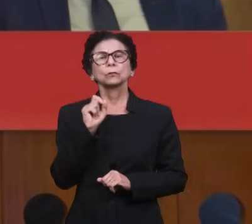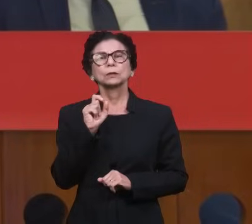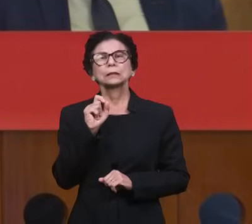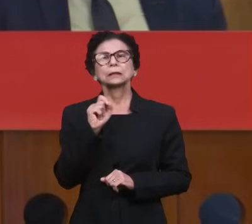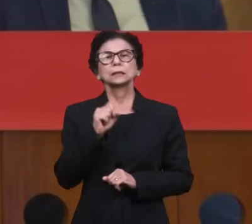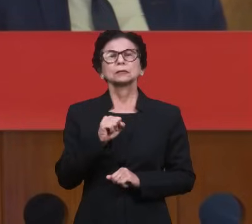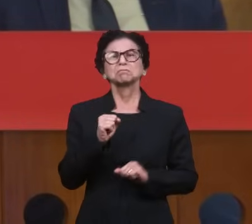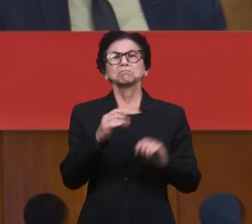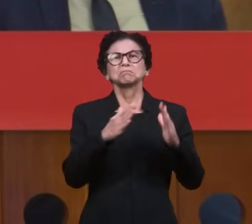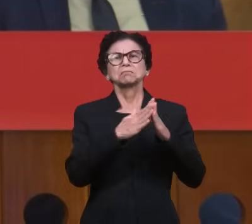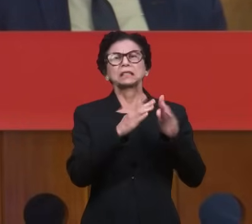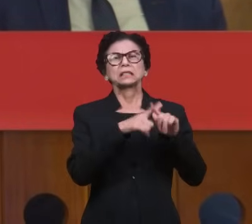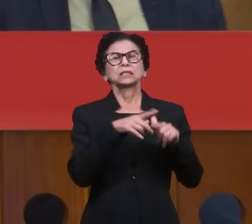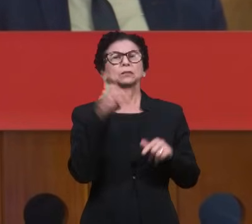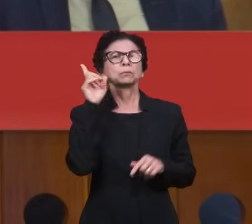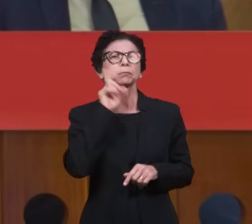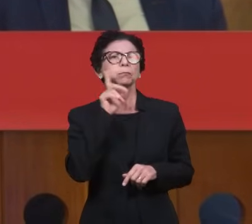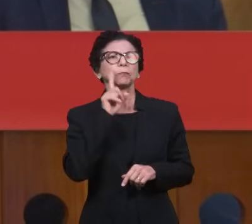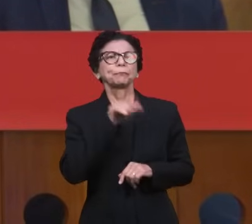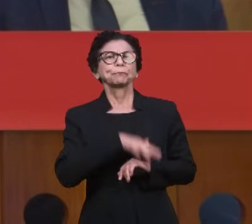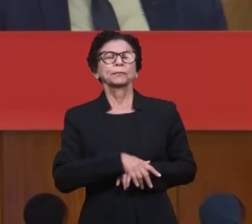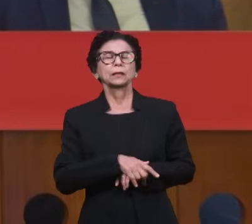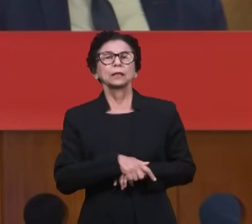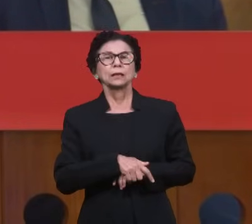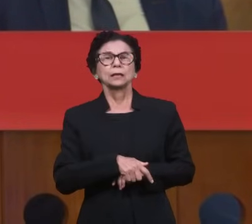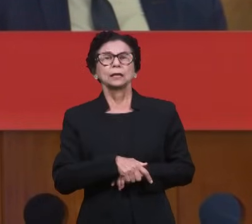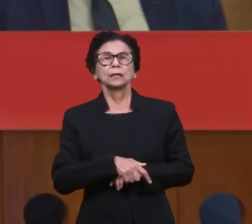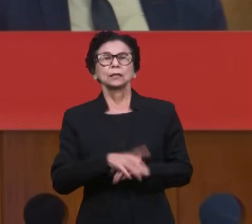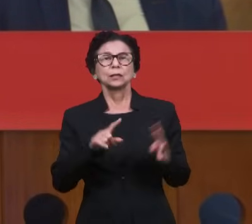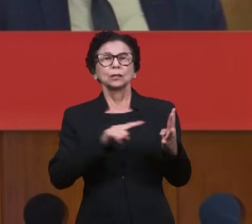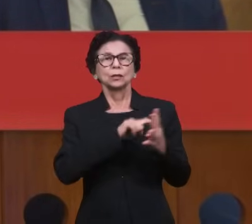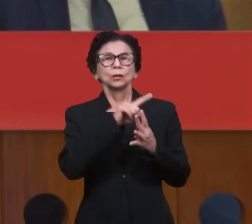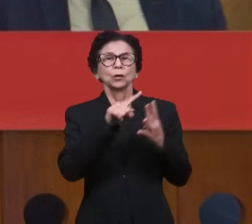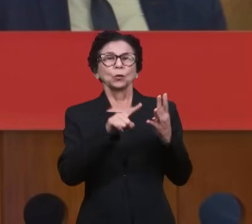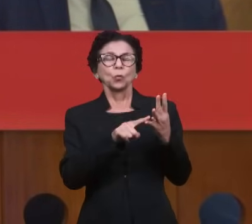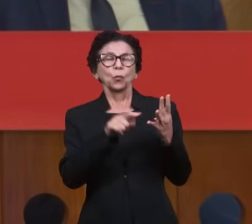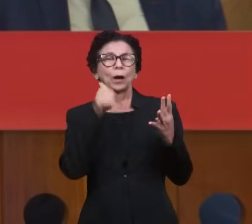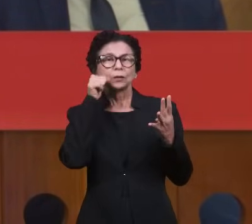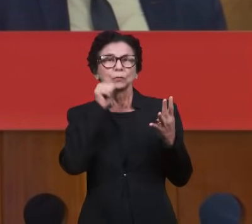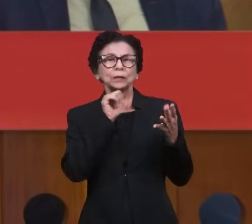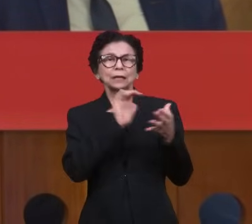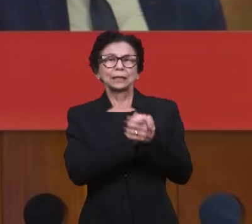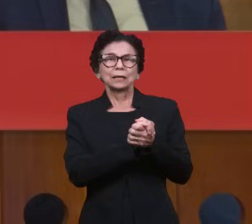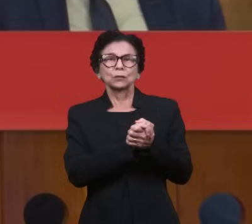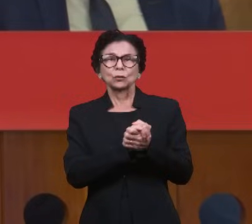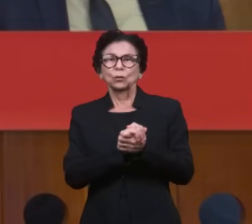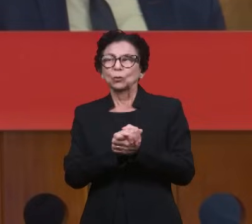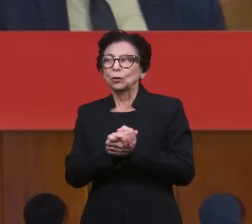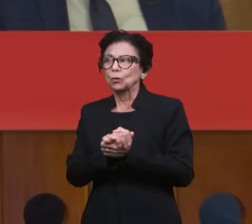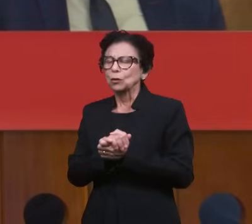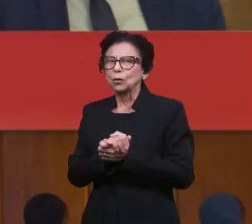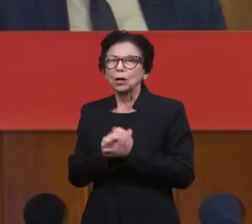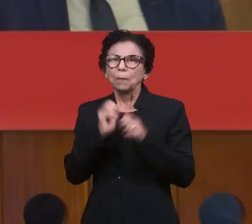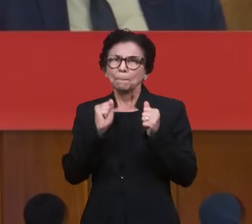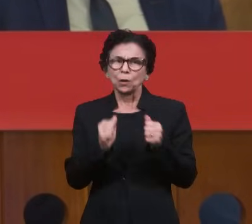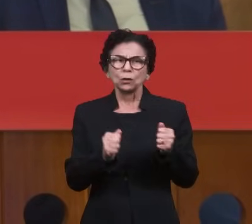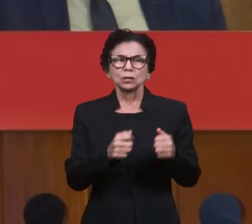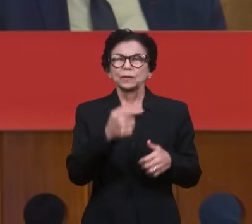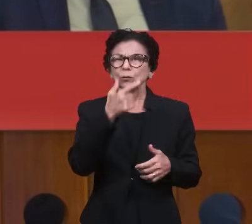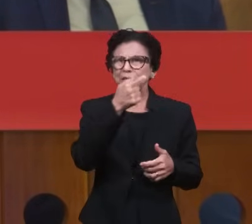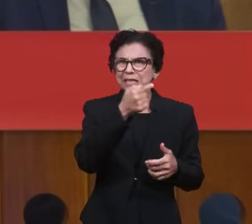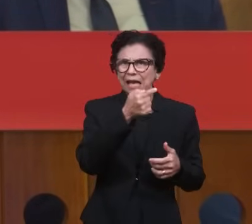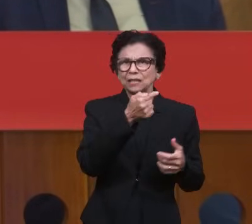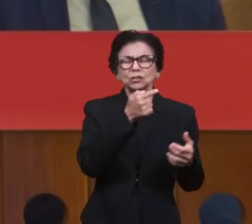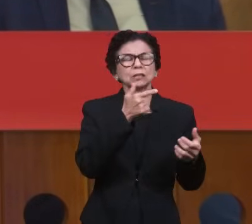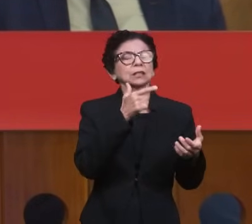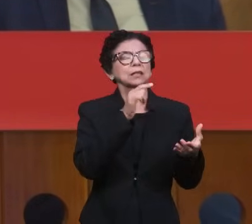igreja americana, e que ele tinha casado com 4, mas podia casar com 7. Eu digo, meu amigo, como é que você vive disso? Ele